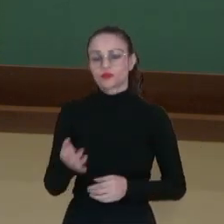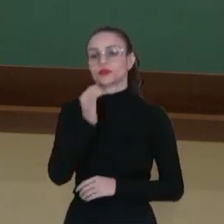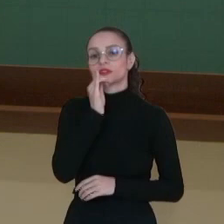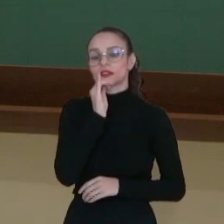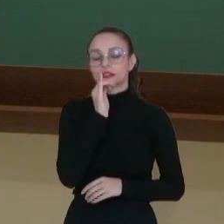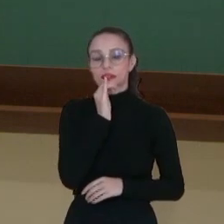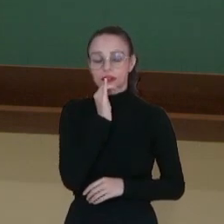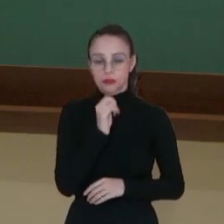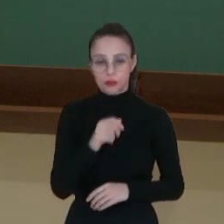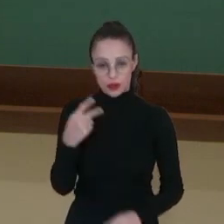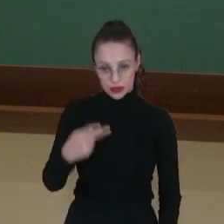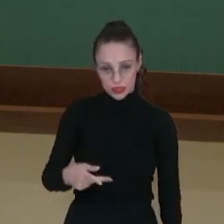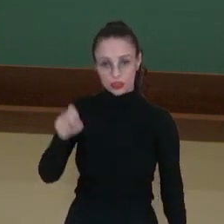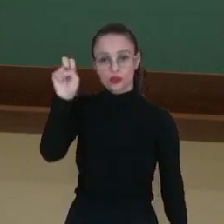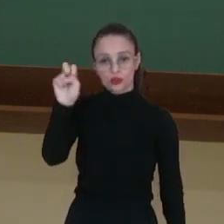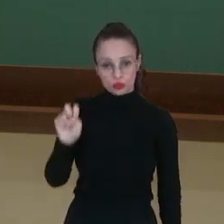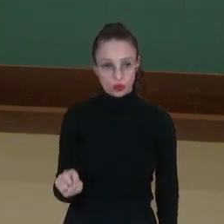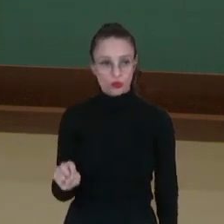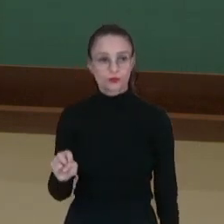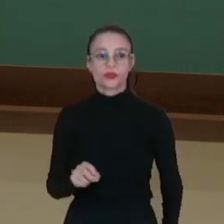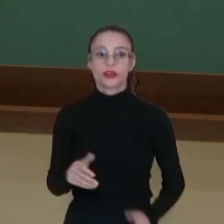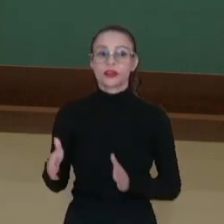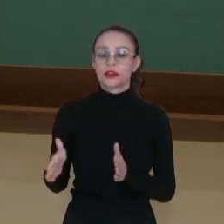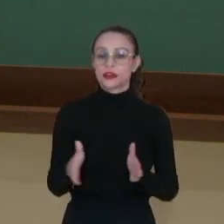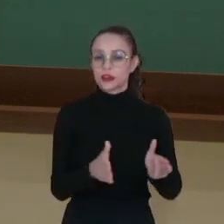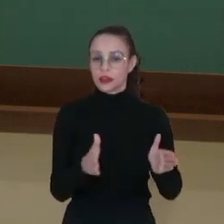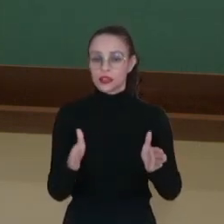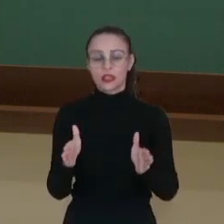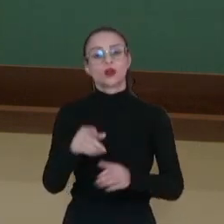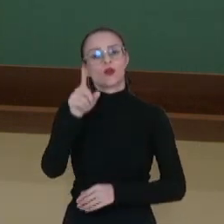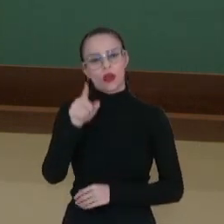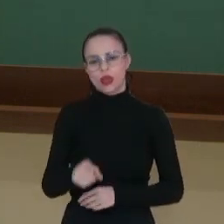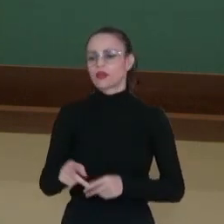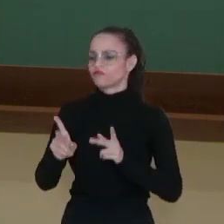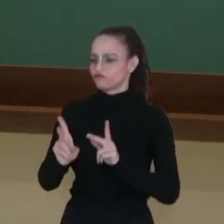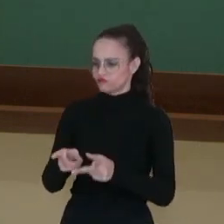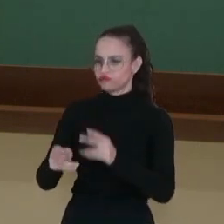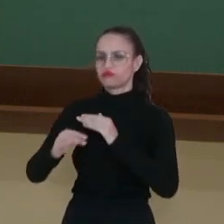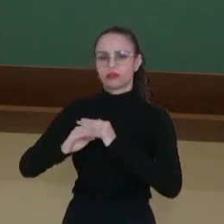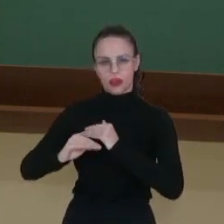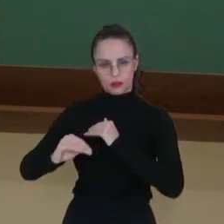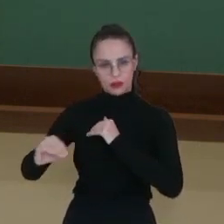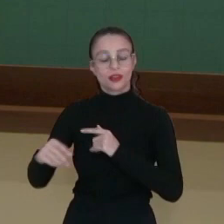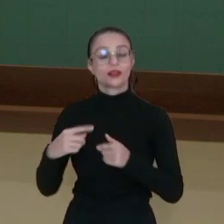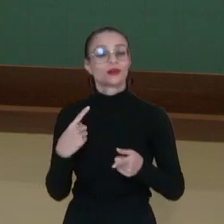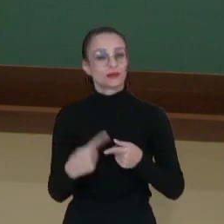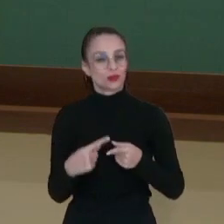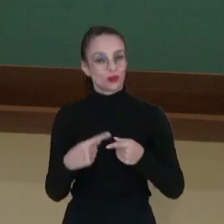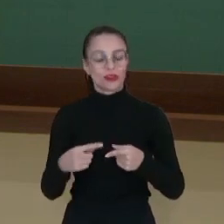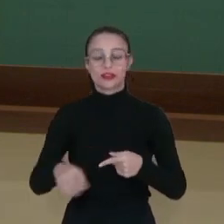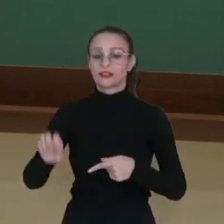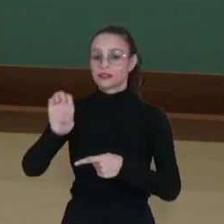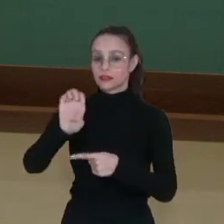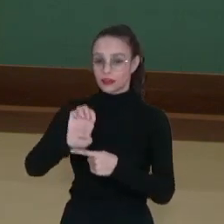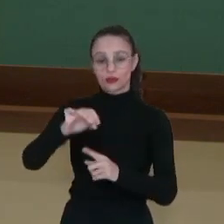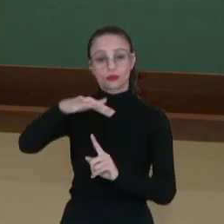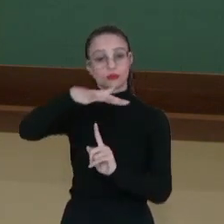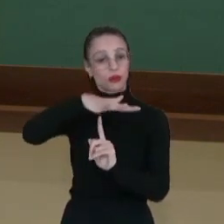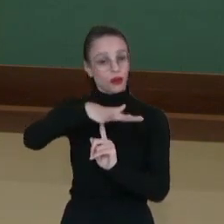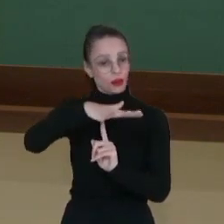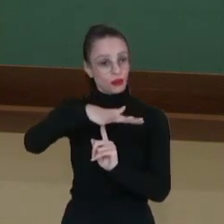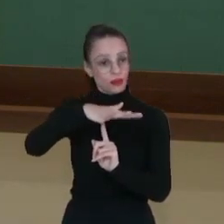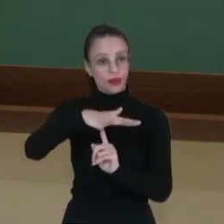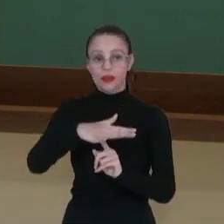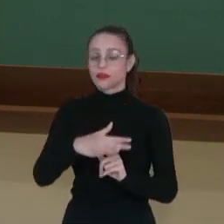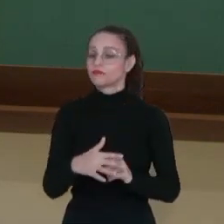aqui no caso da região sul, os rios são permanentes, já que no estado do Paraná a gente também